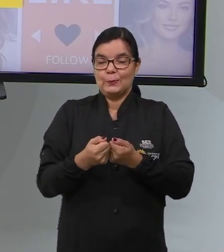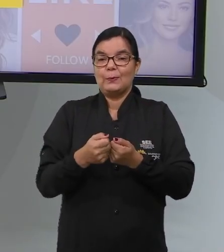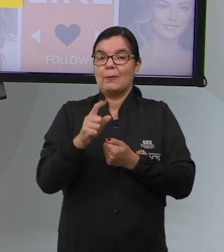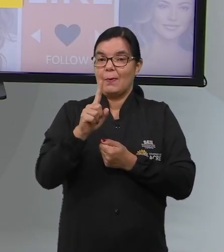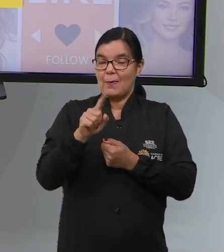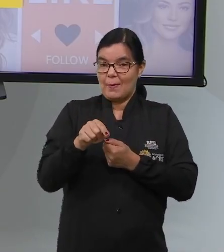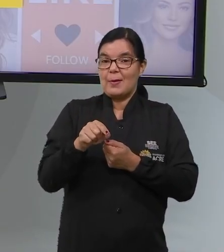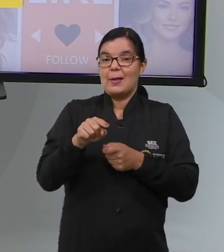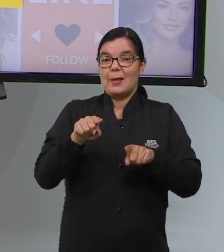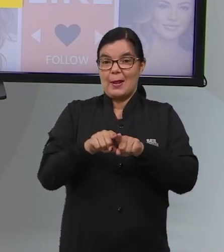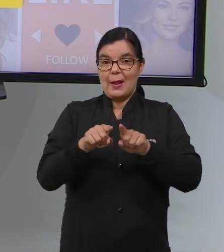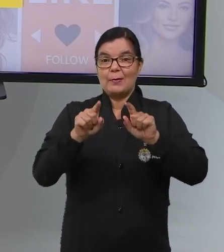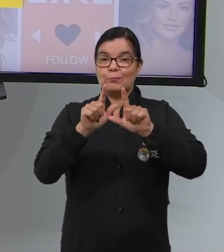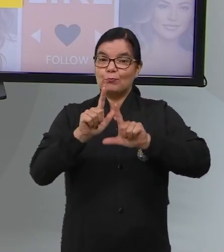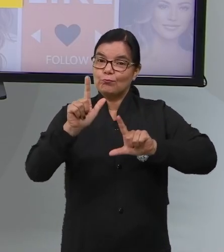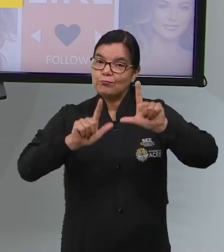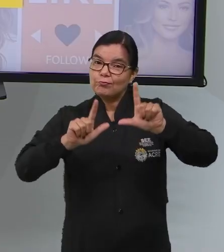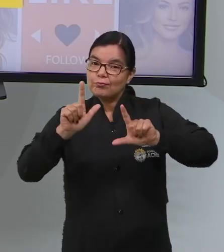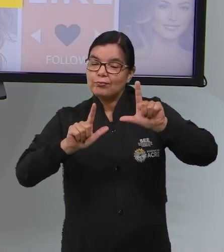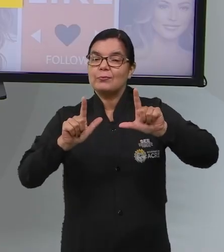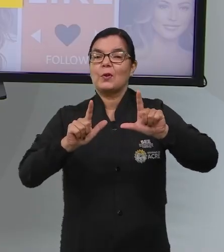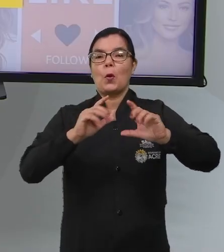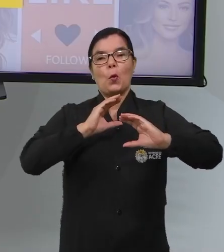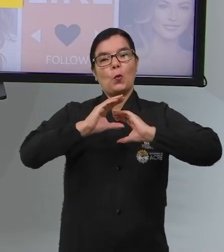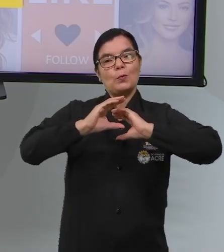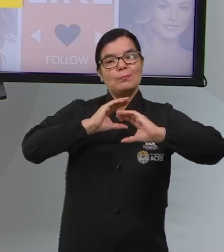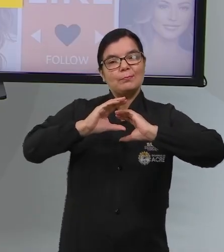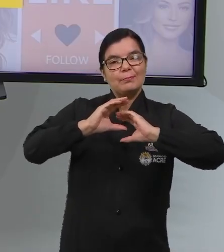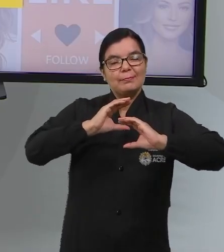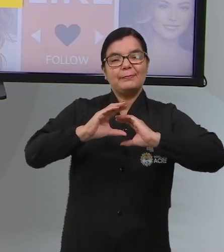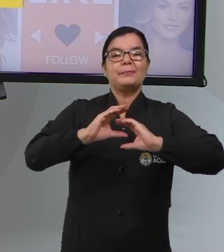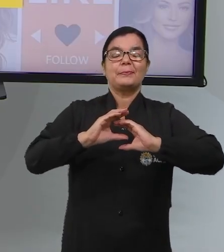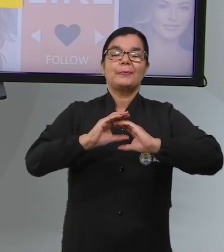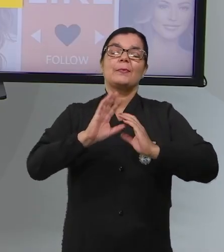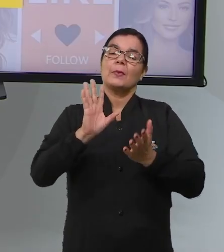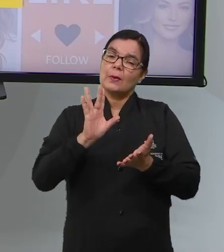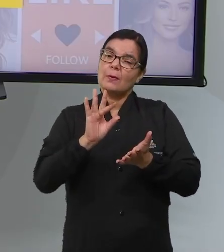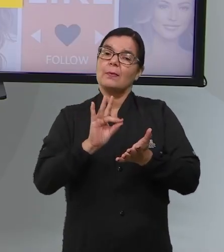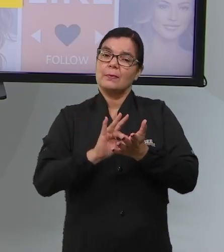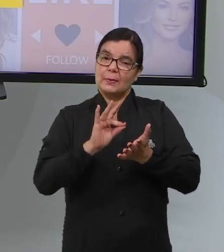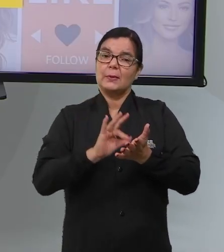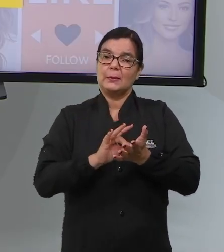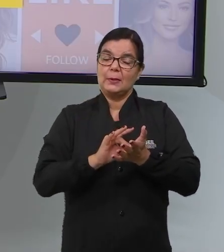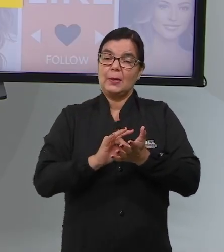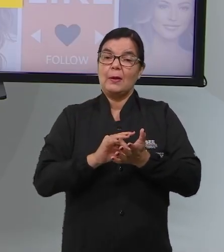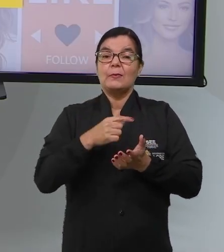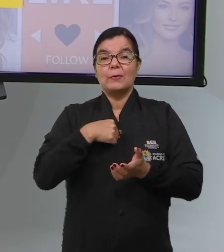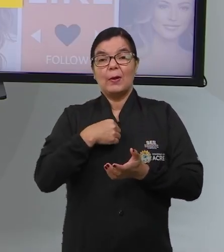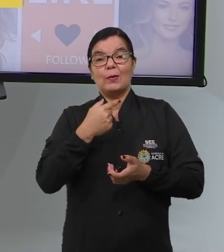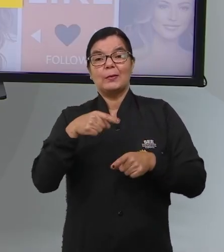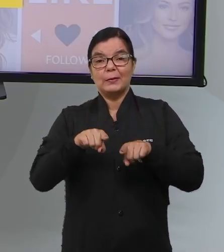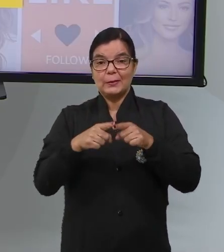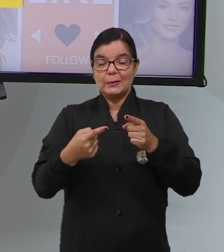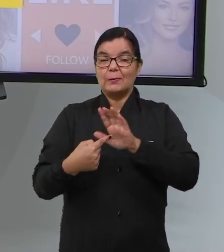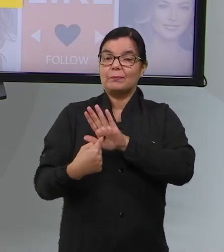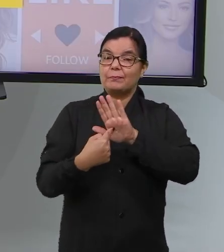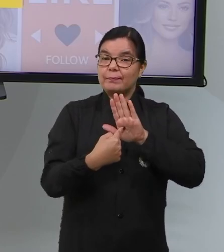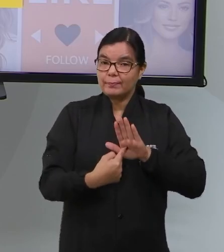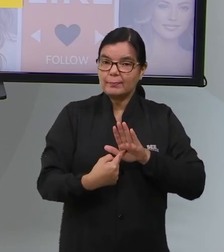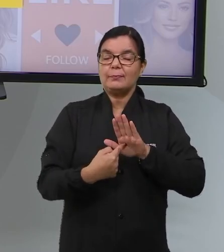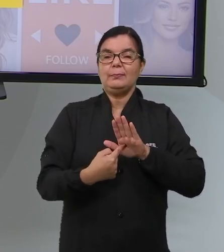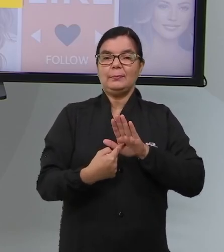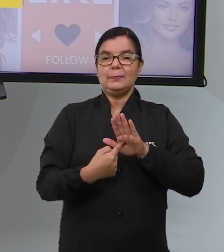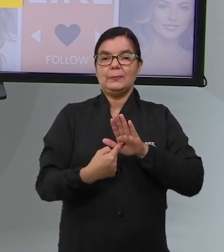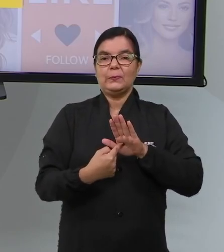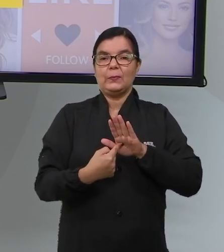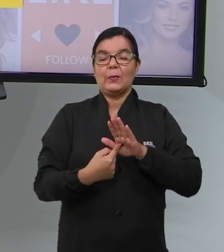é veiculado pelos meios de comunicação, realmente irão atender ou irão representar